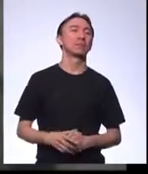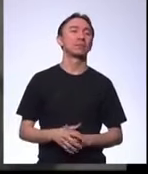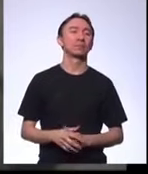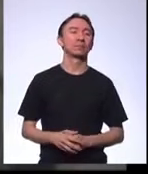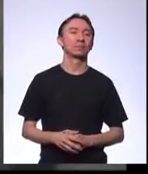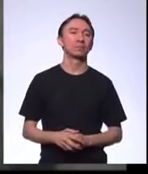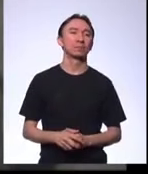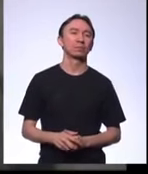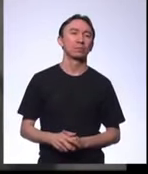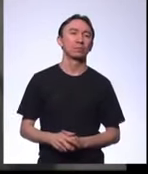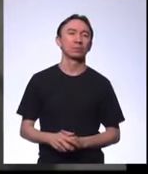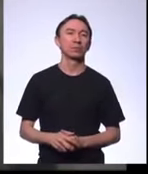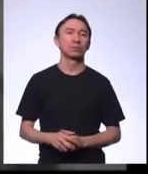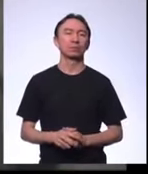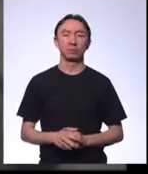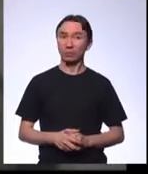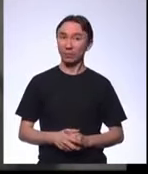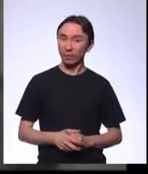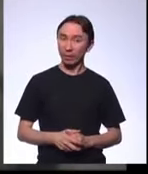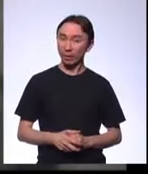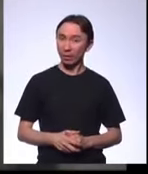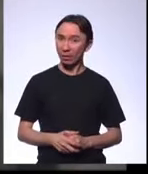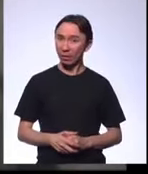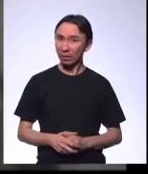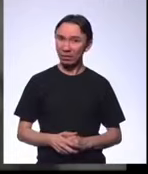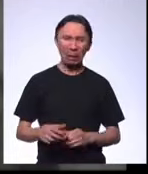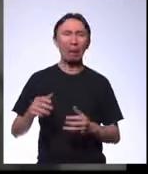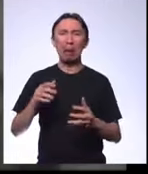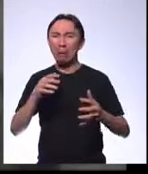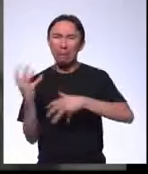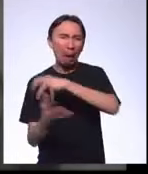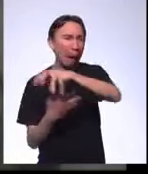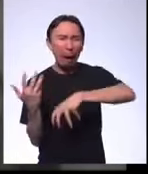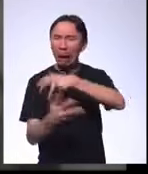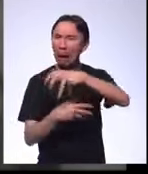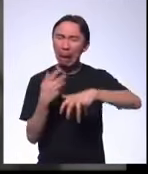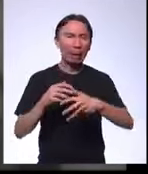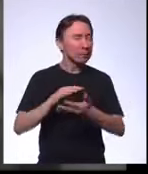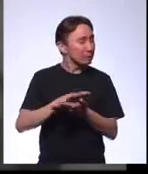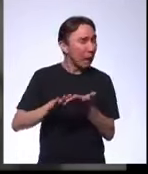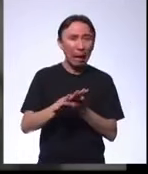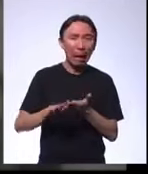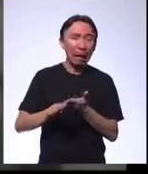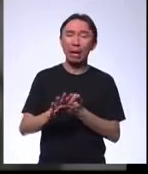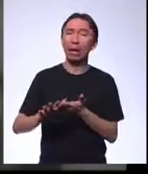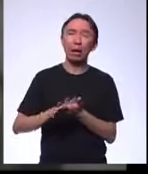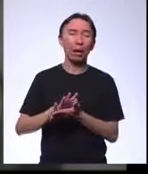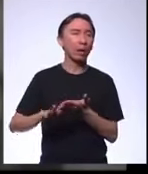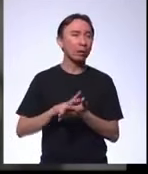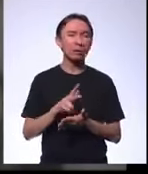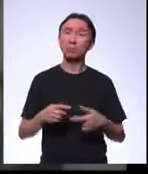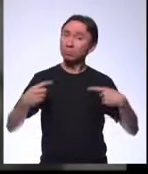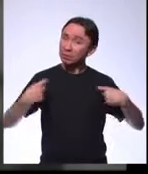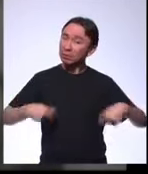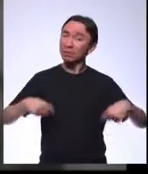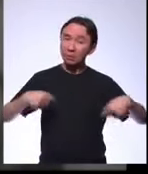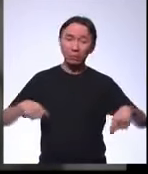É necessário que não se façam confusões. Sabe-se bem que há